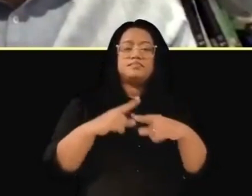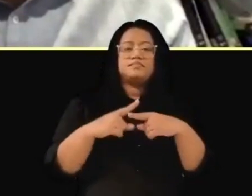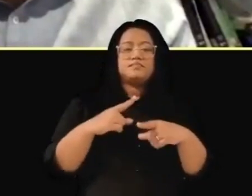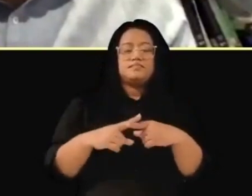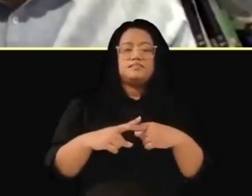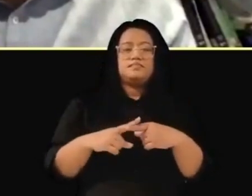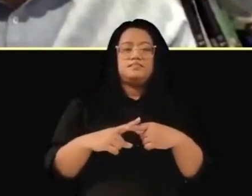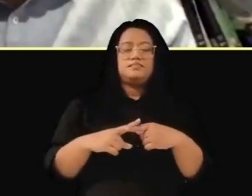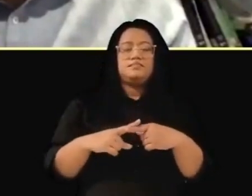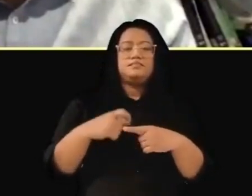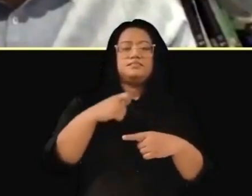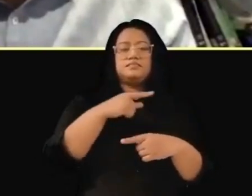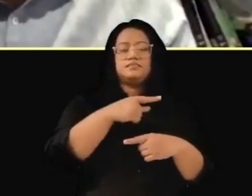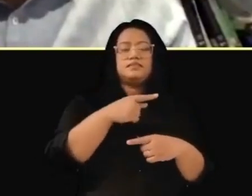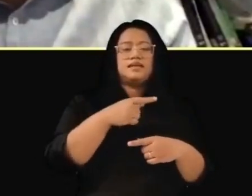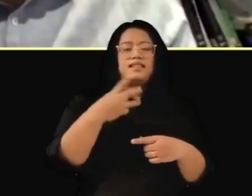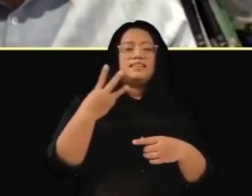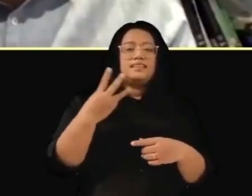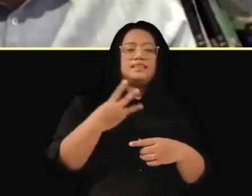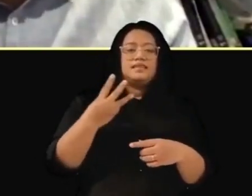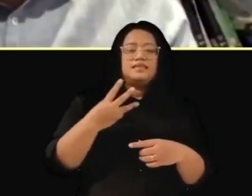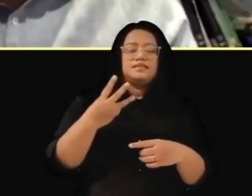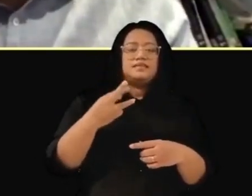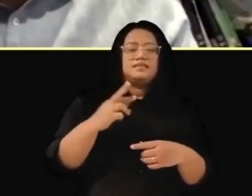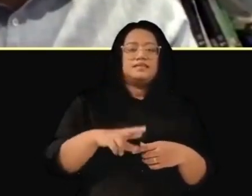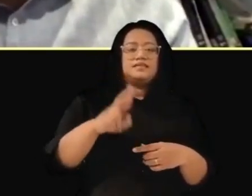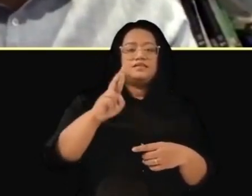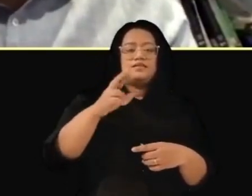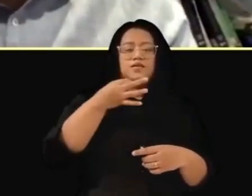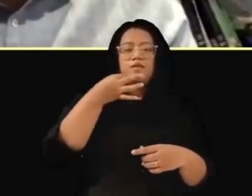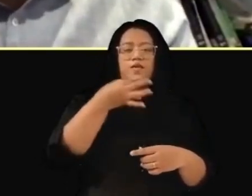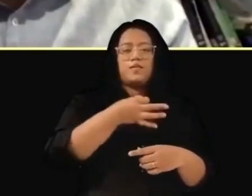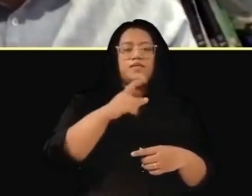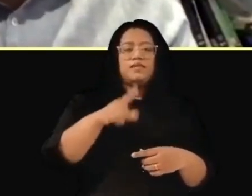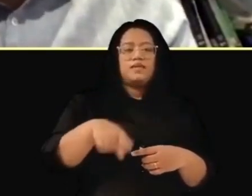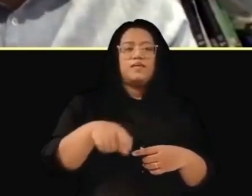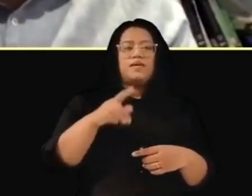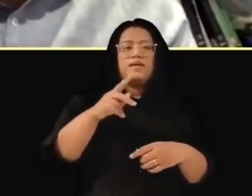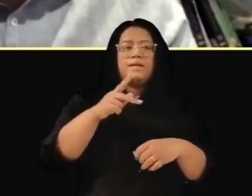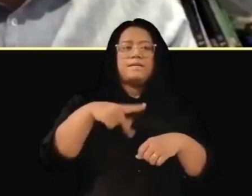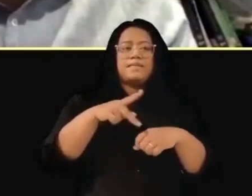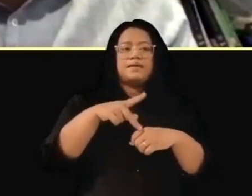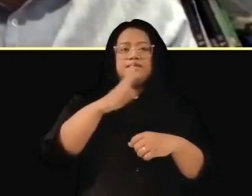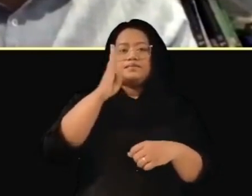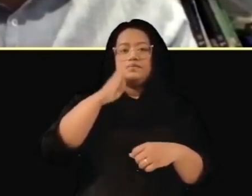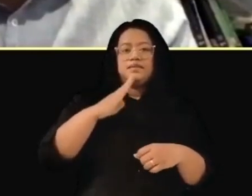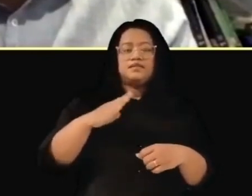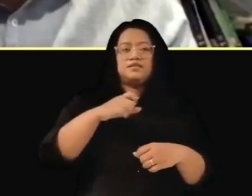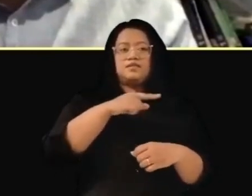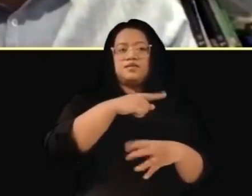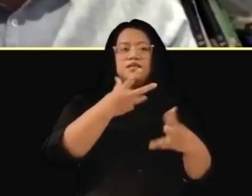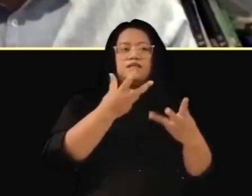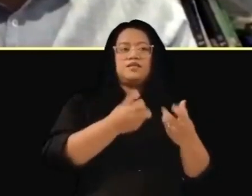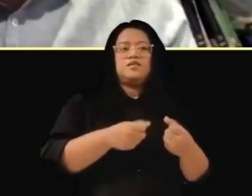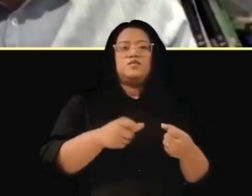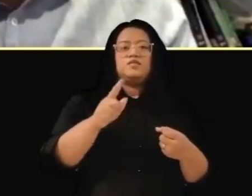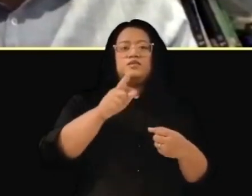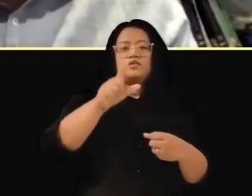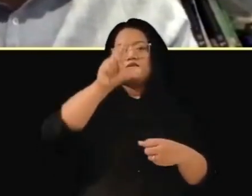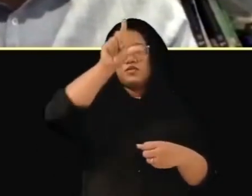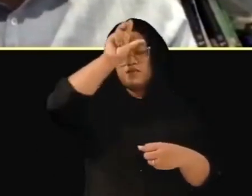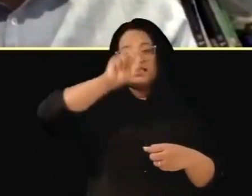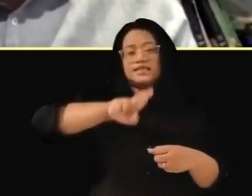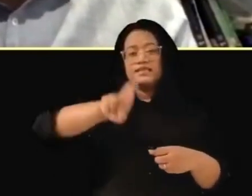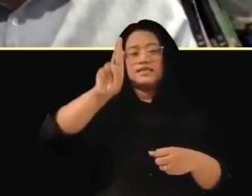que a terceira parte para opinar ali seria certamente o Brasil. E as partes não reconheceram o Brasil como uma liderança para,